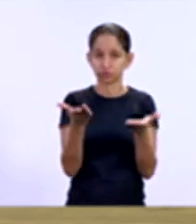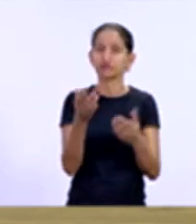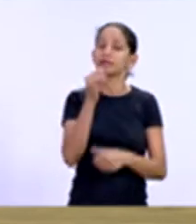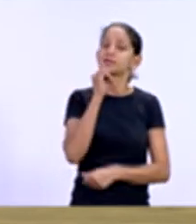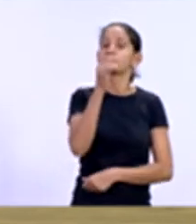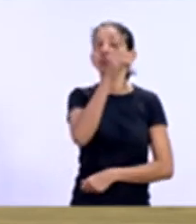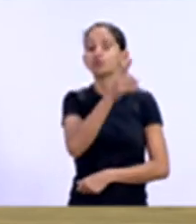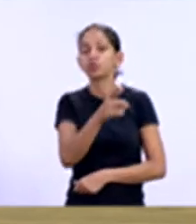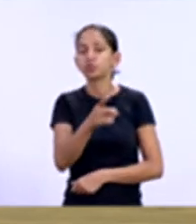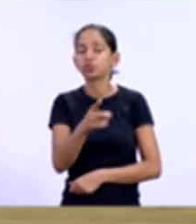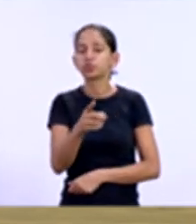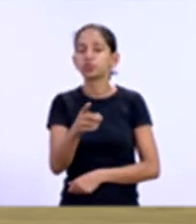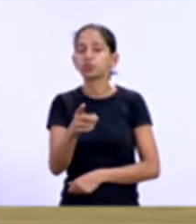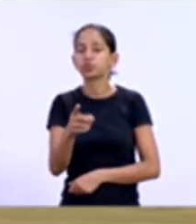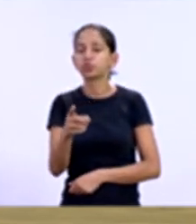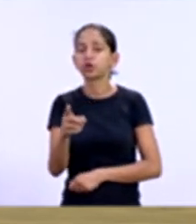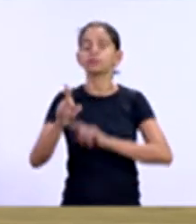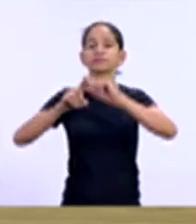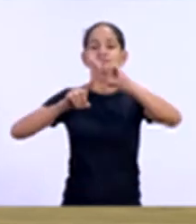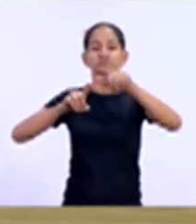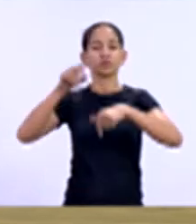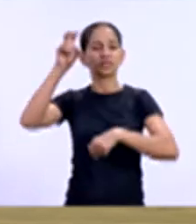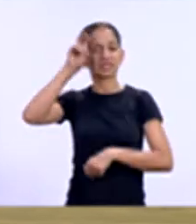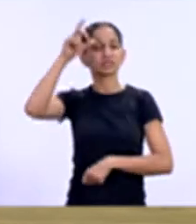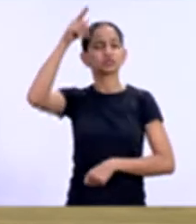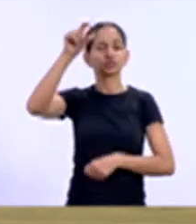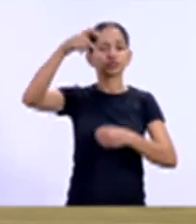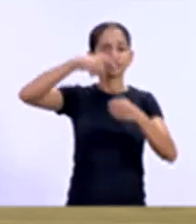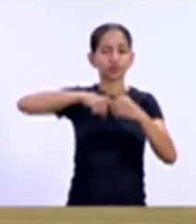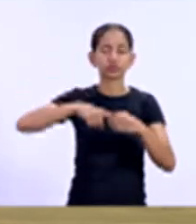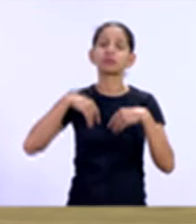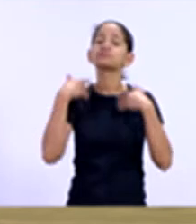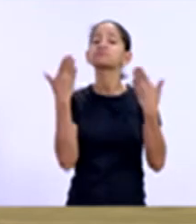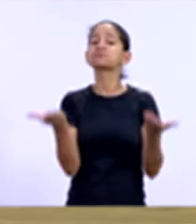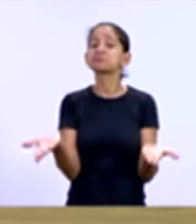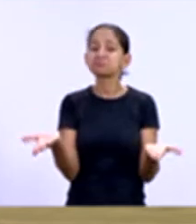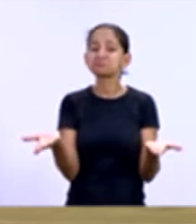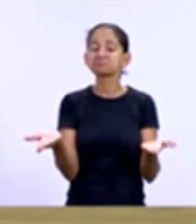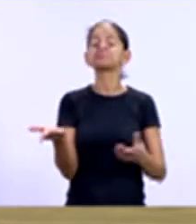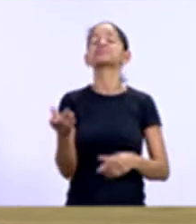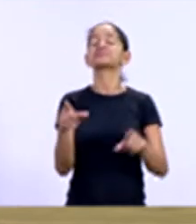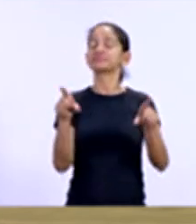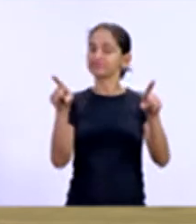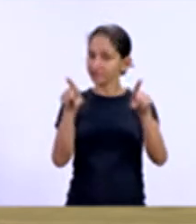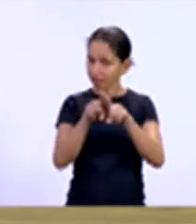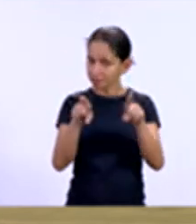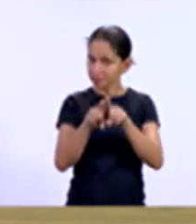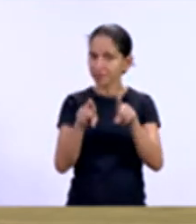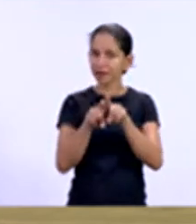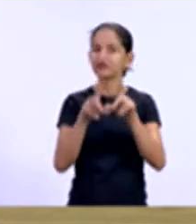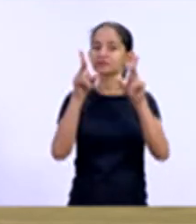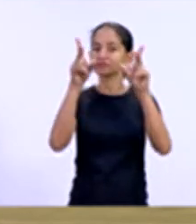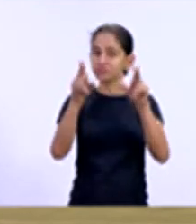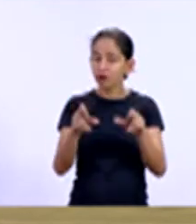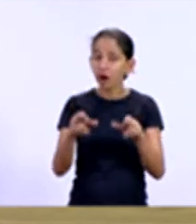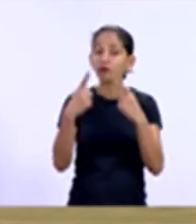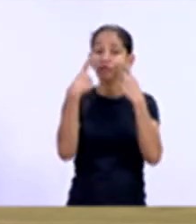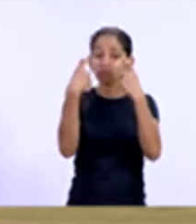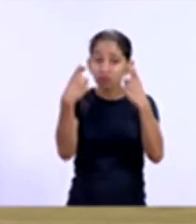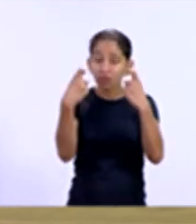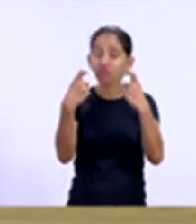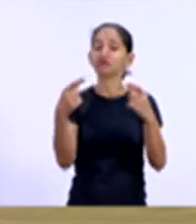semana até a próxima aula. Então você precisa ter essa autonomia pessoal também, né? Esse interesse pessoal